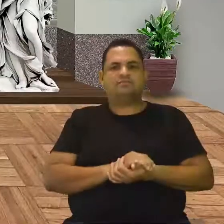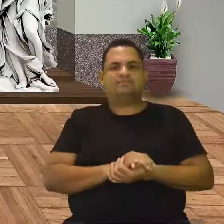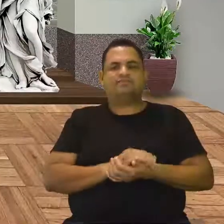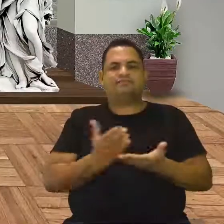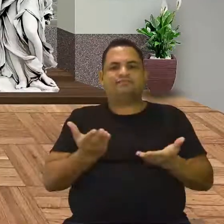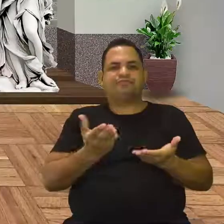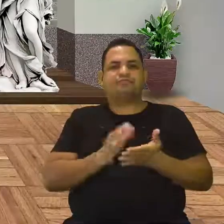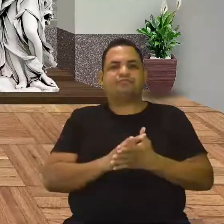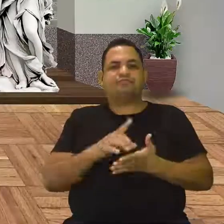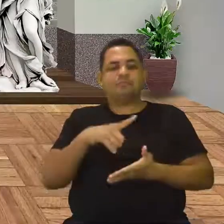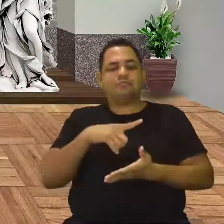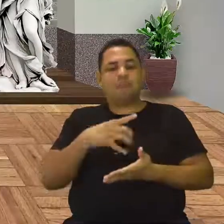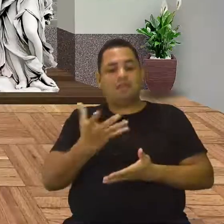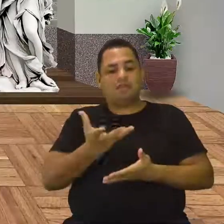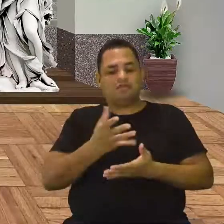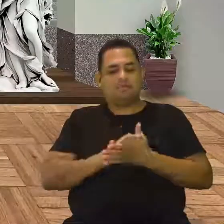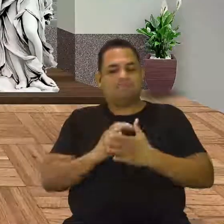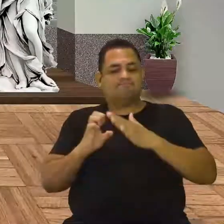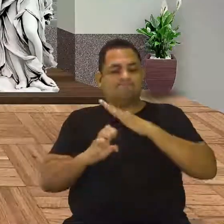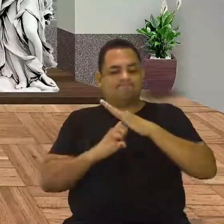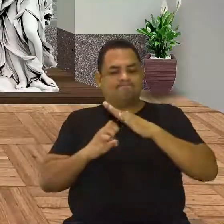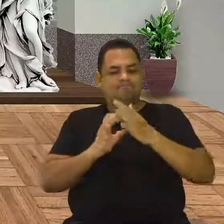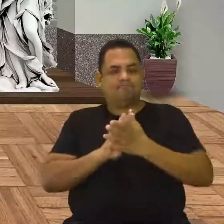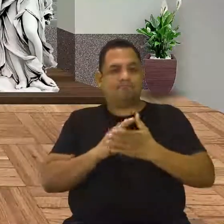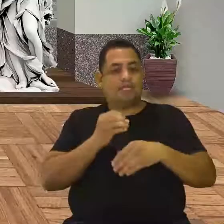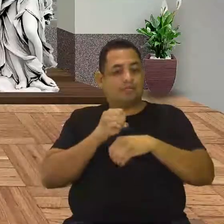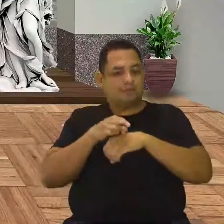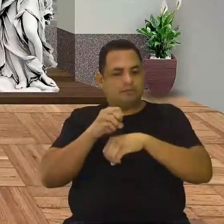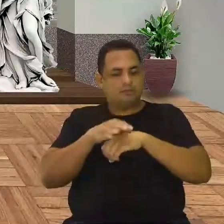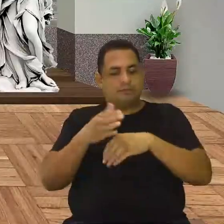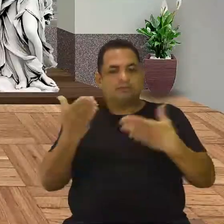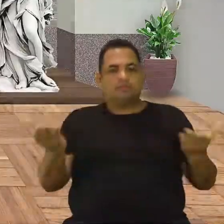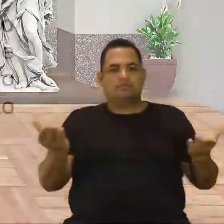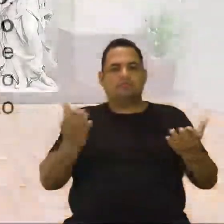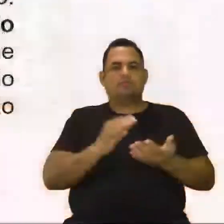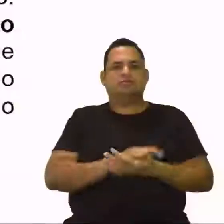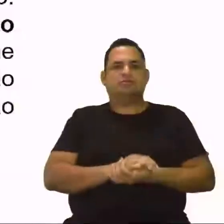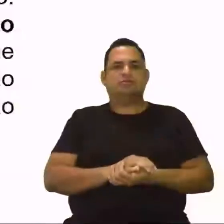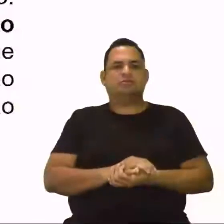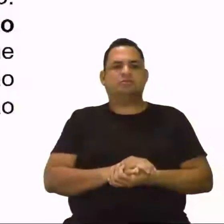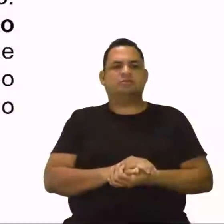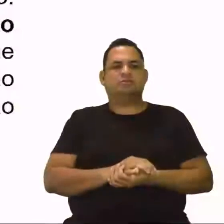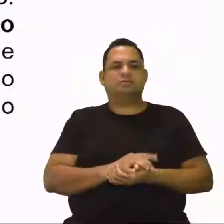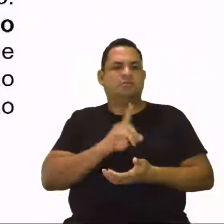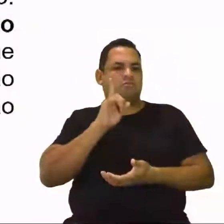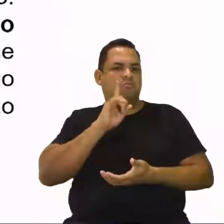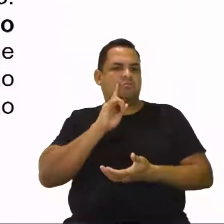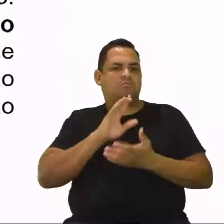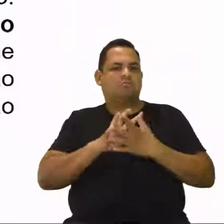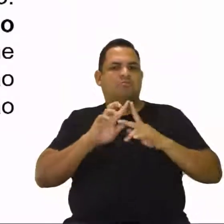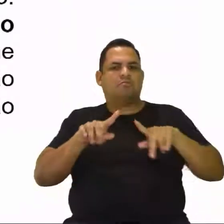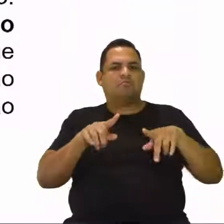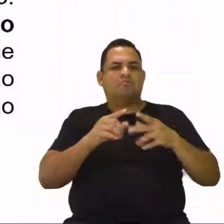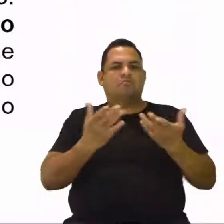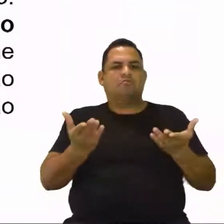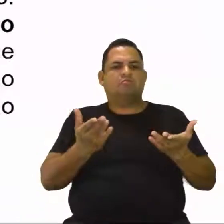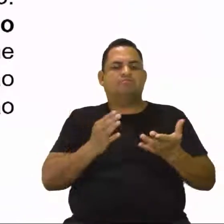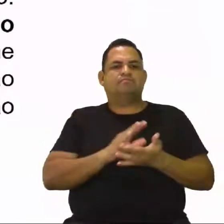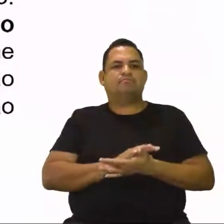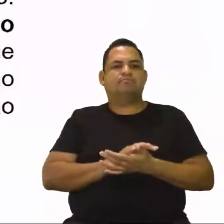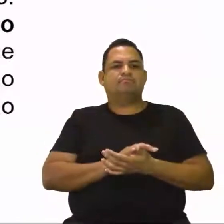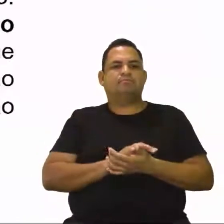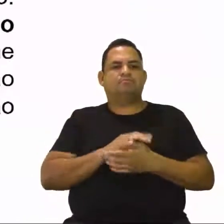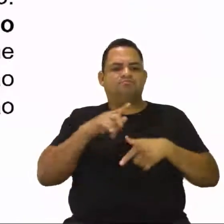tornar um empreendedor, já tá uma bela de uma dica. Tá bom? Na sequência, Os americanos, porém,